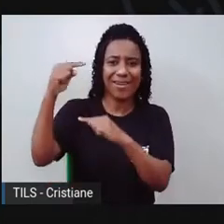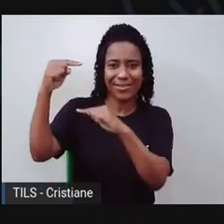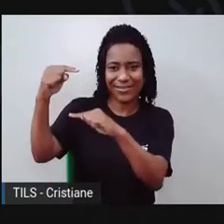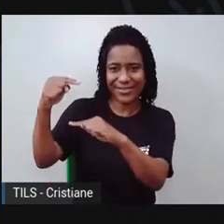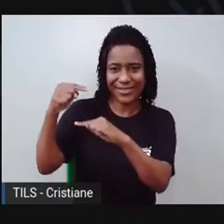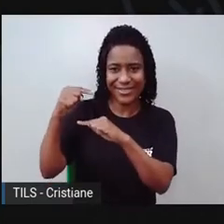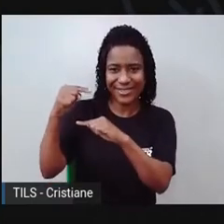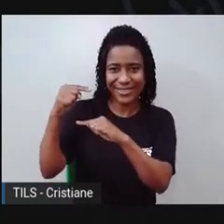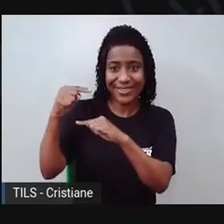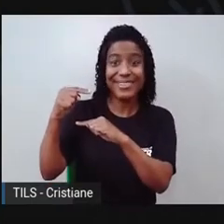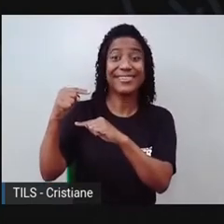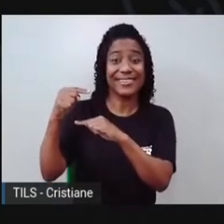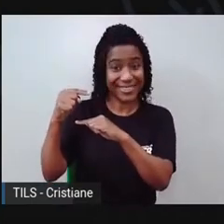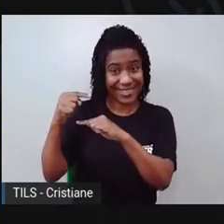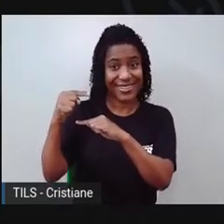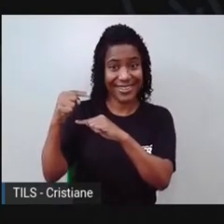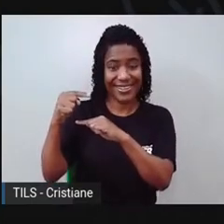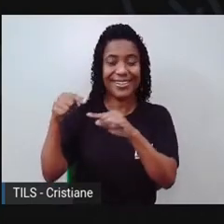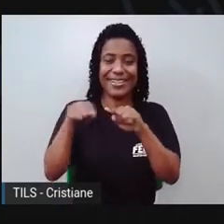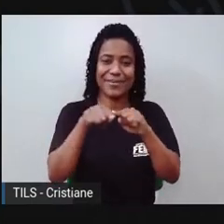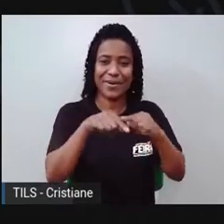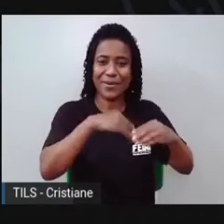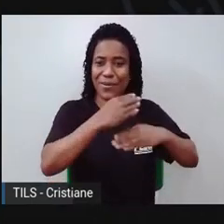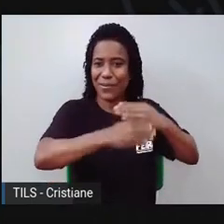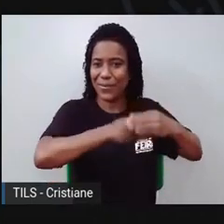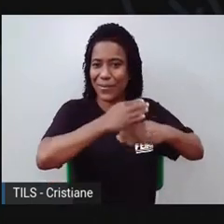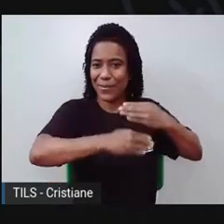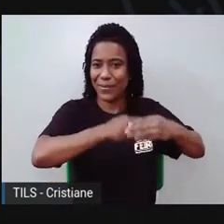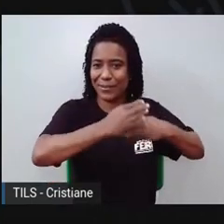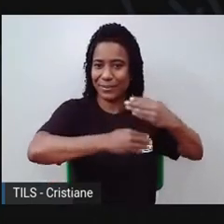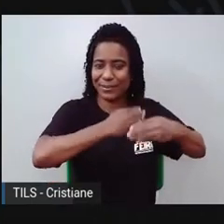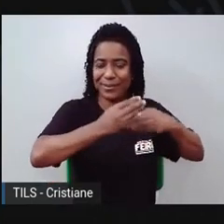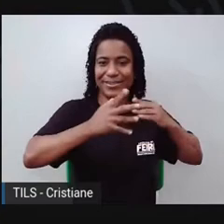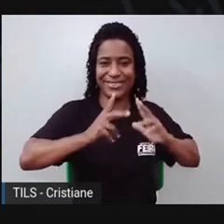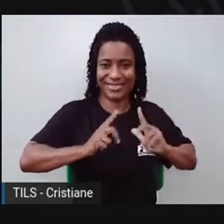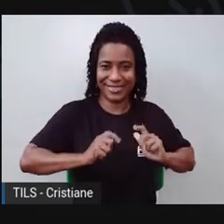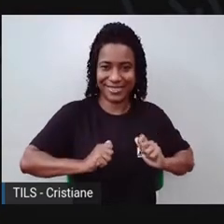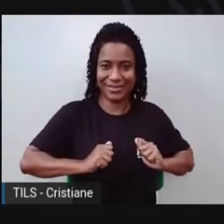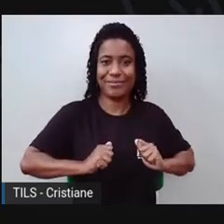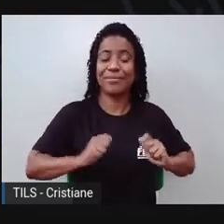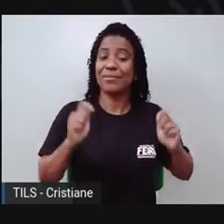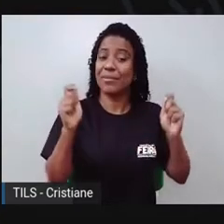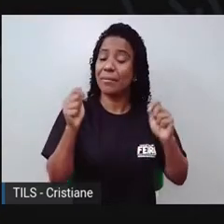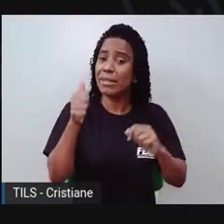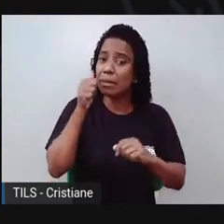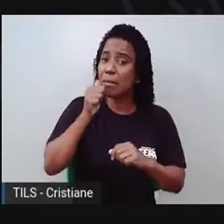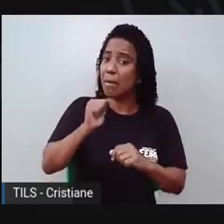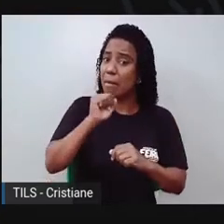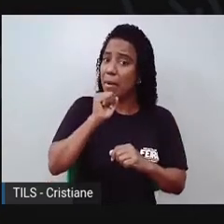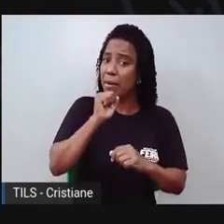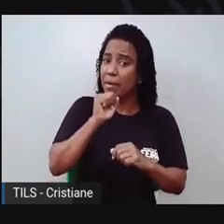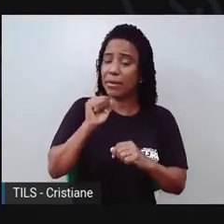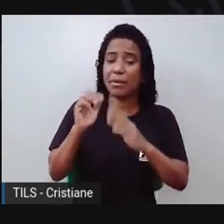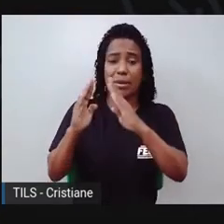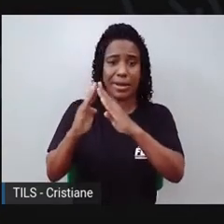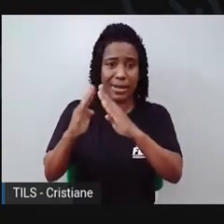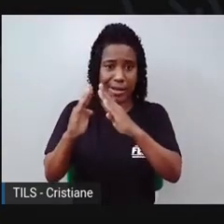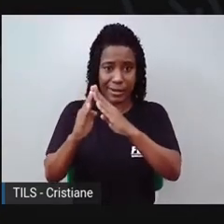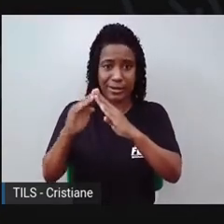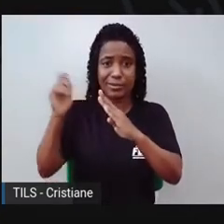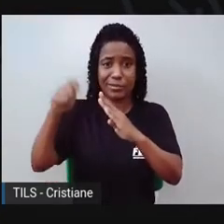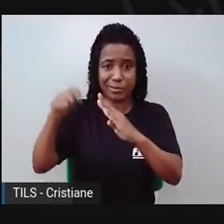escola, e o papel higiênico. Mas a mamãe pode fazer também um grude, que coloca